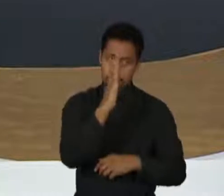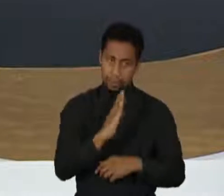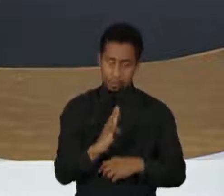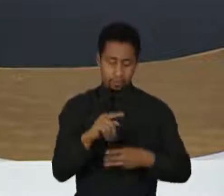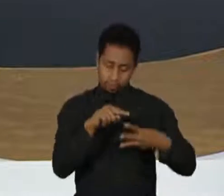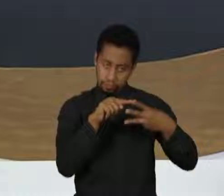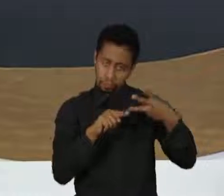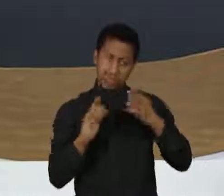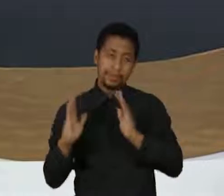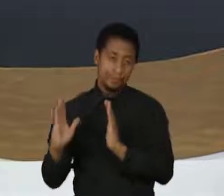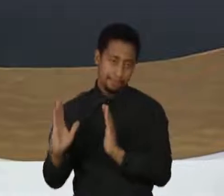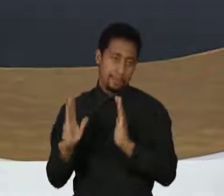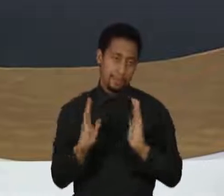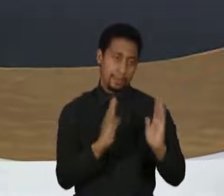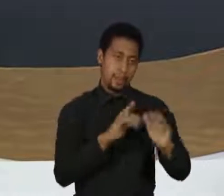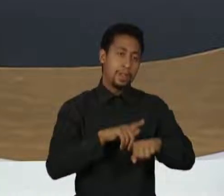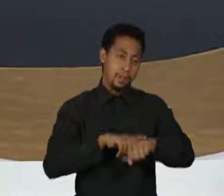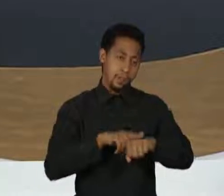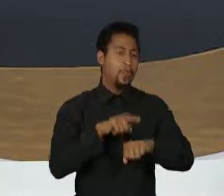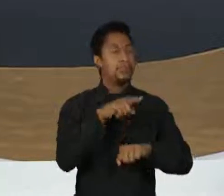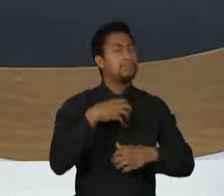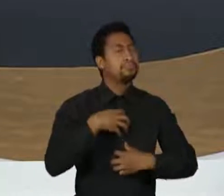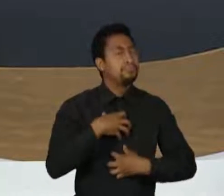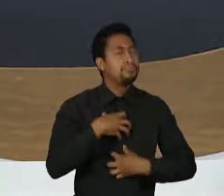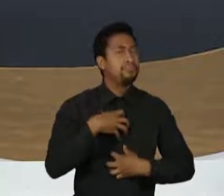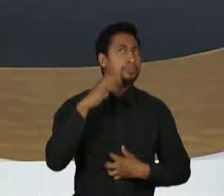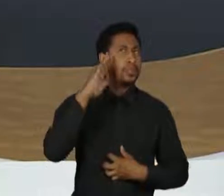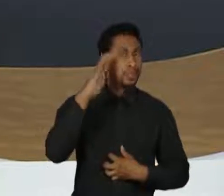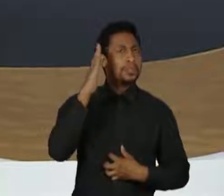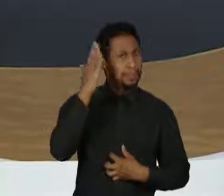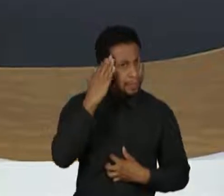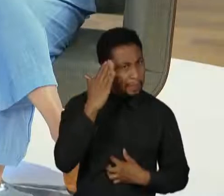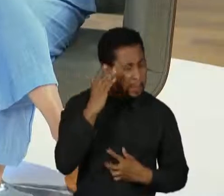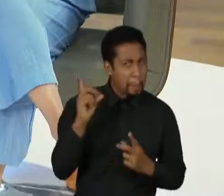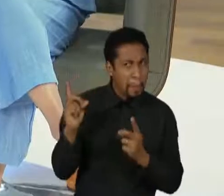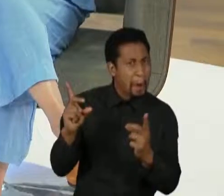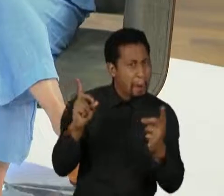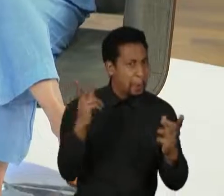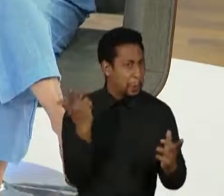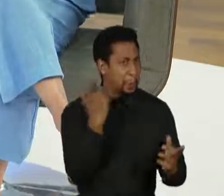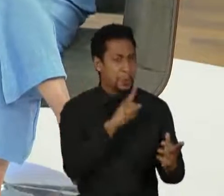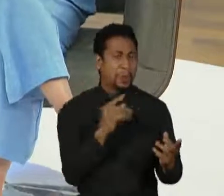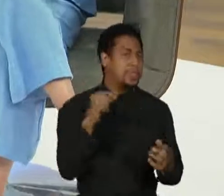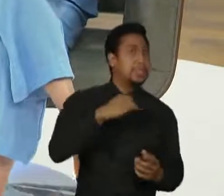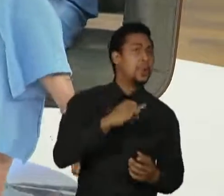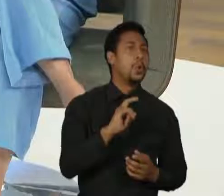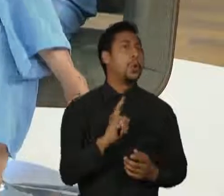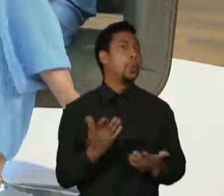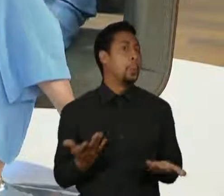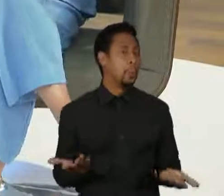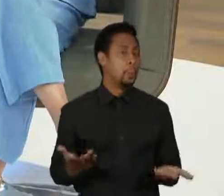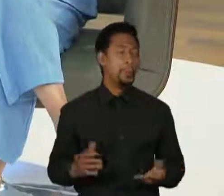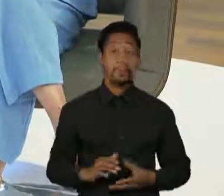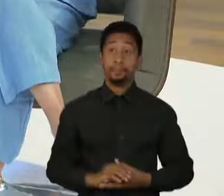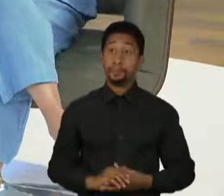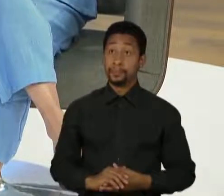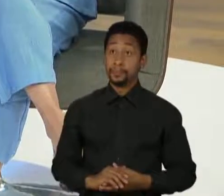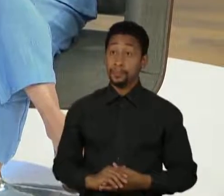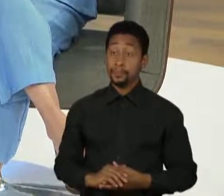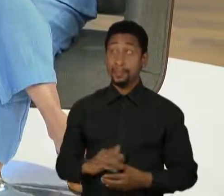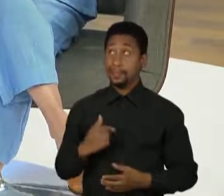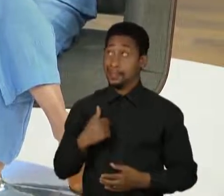o que eh esse rio o curso que esse rio ia tomar bom não